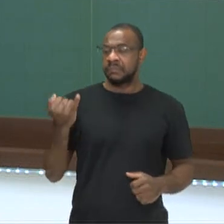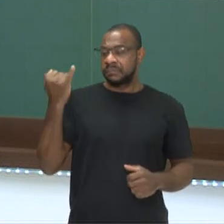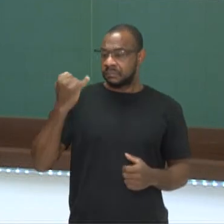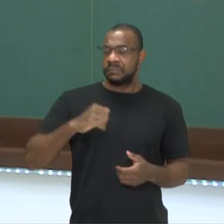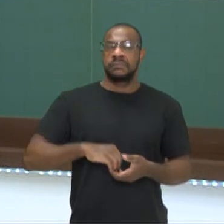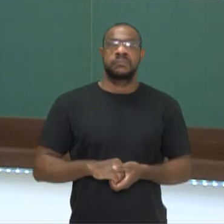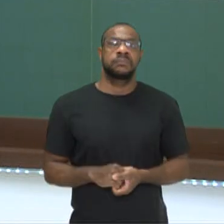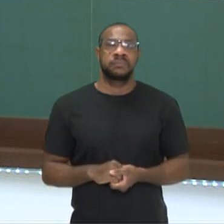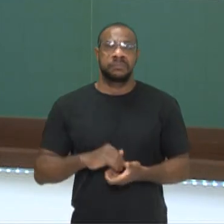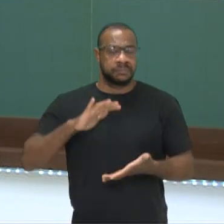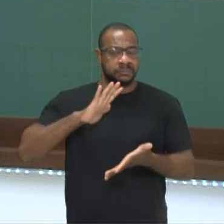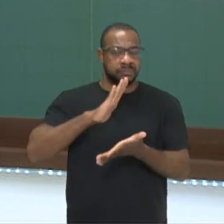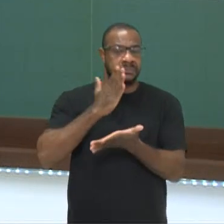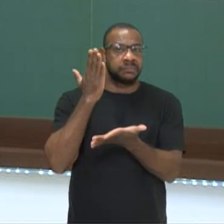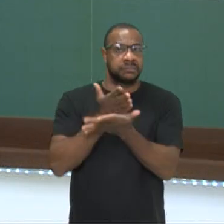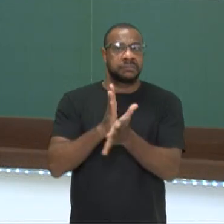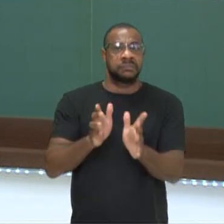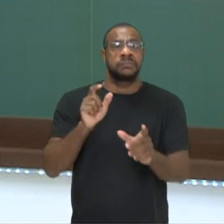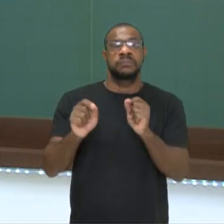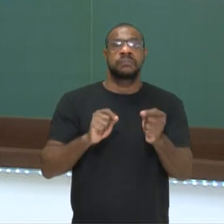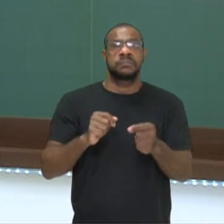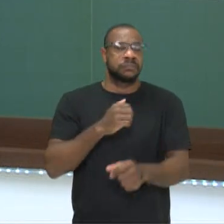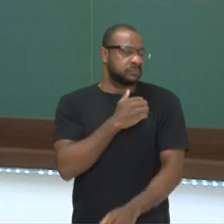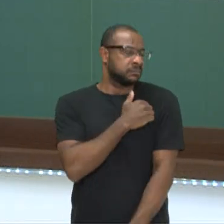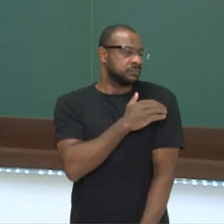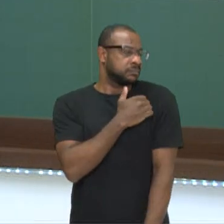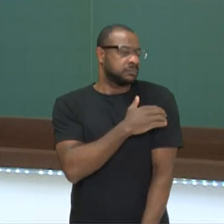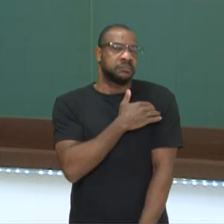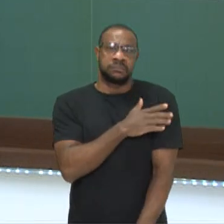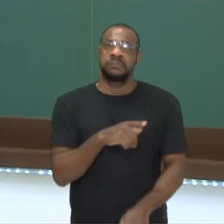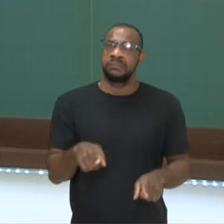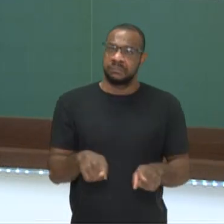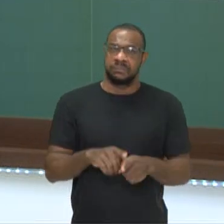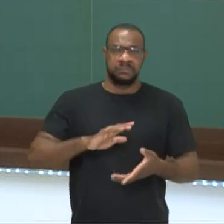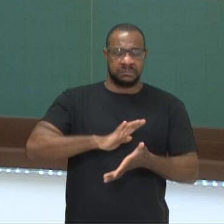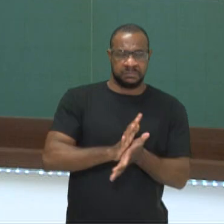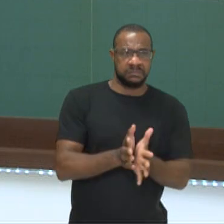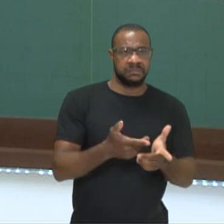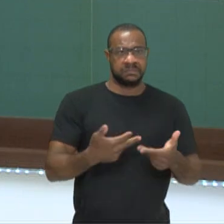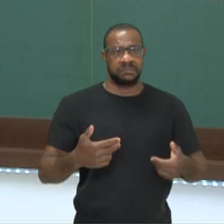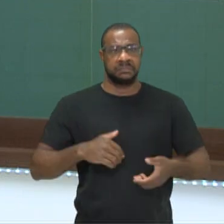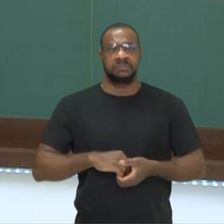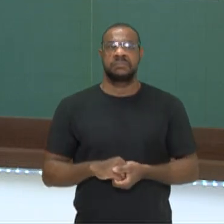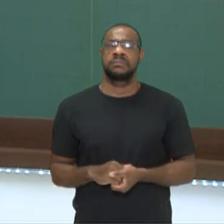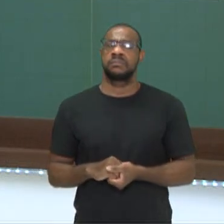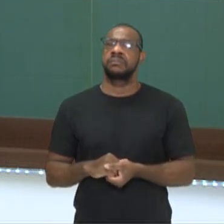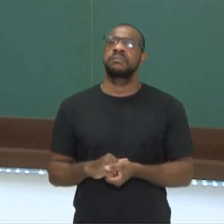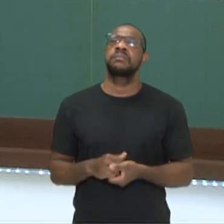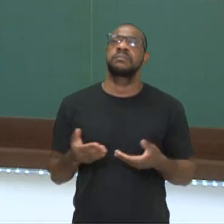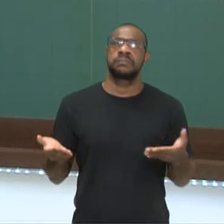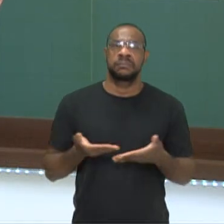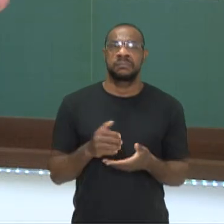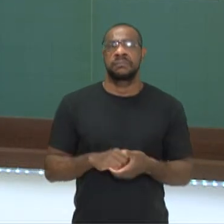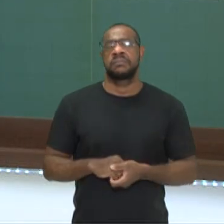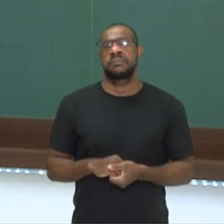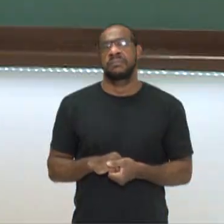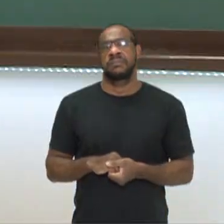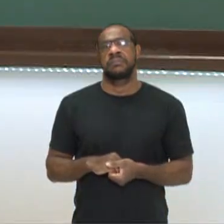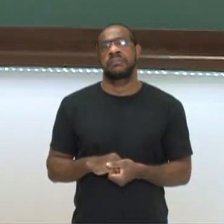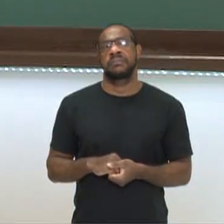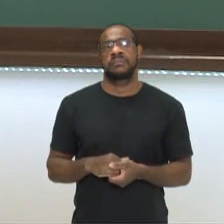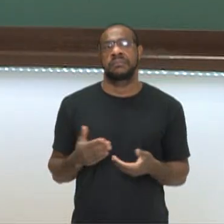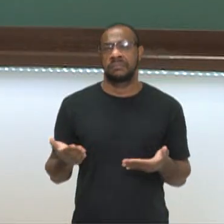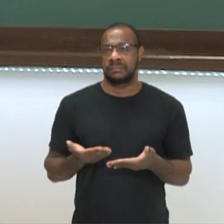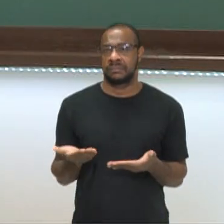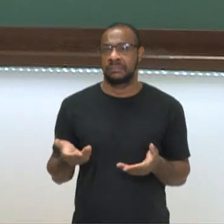com a discriminação, com o preconceito, que também é o objetivo das aulas de ensino religioso. Agora, vamos fazer aquele break,